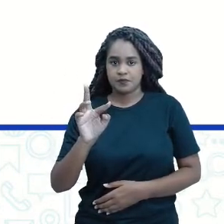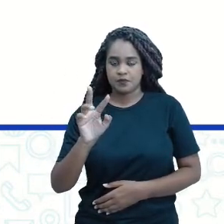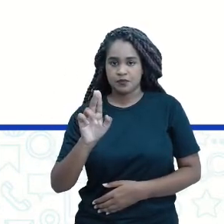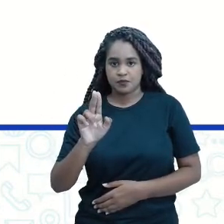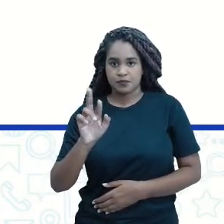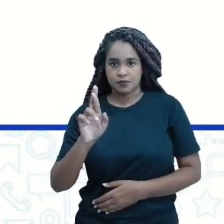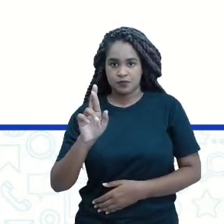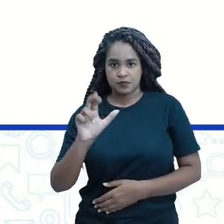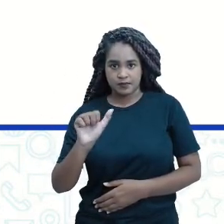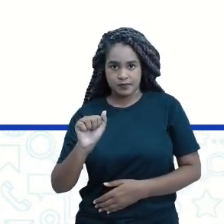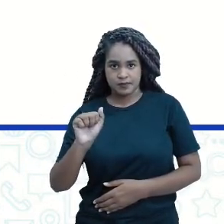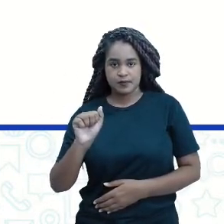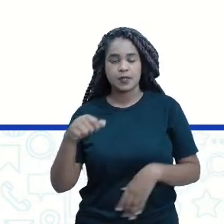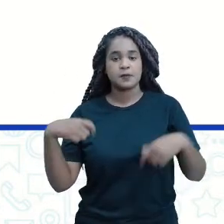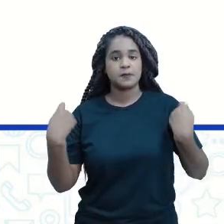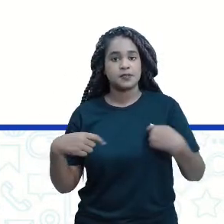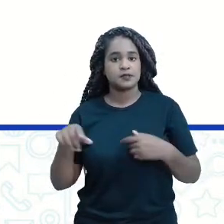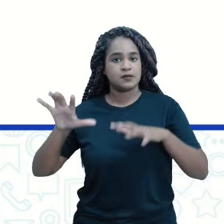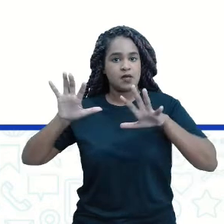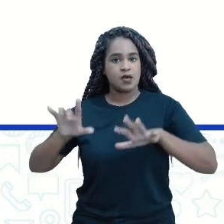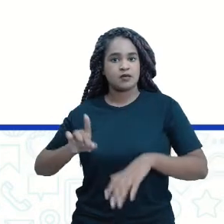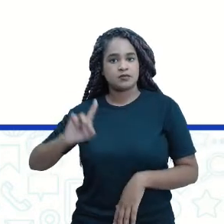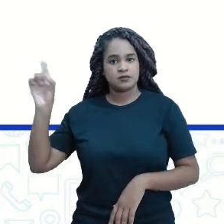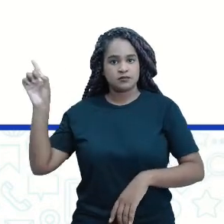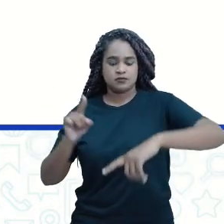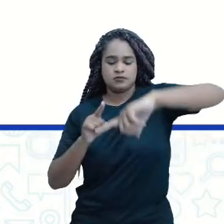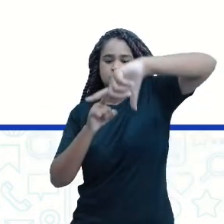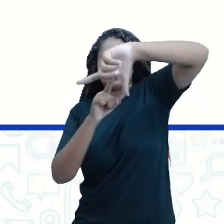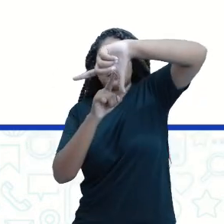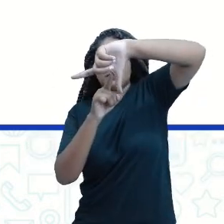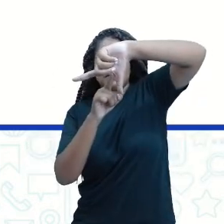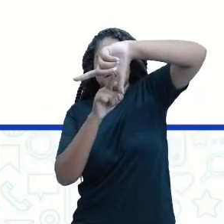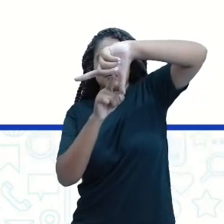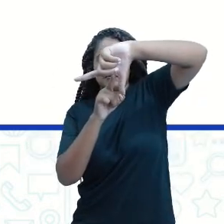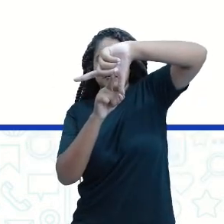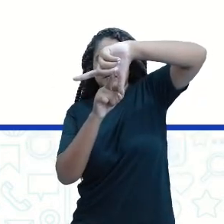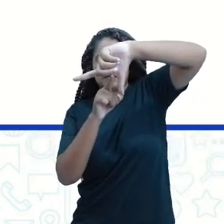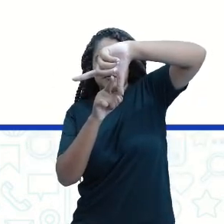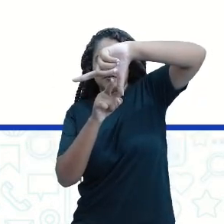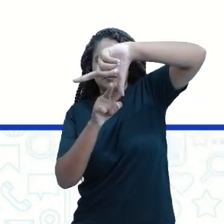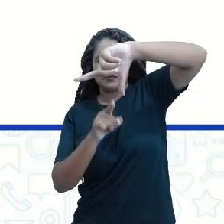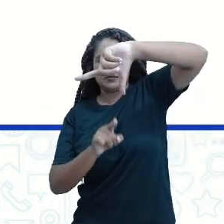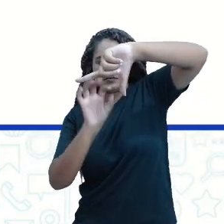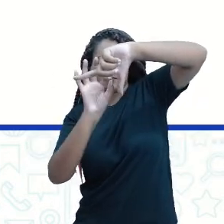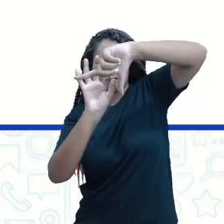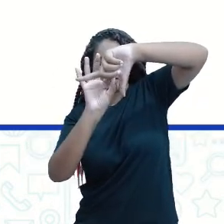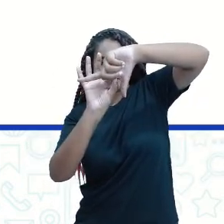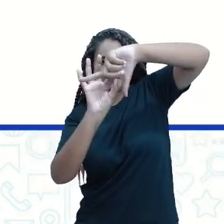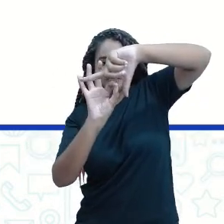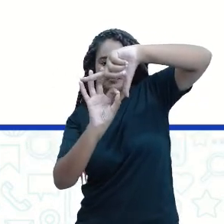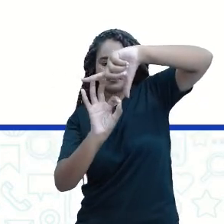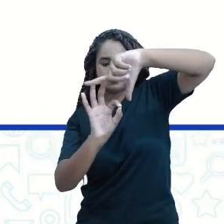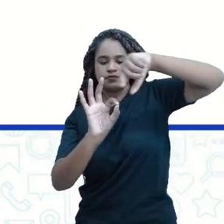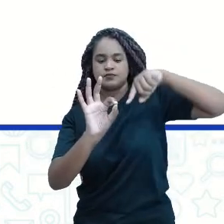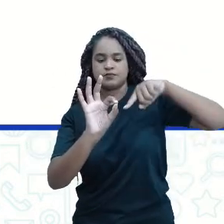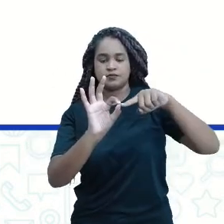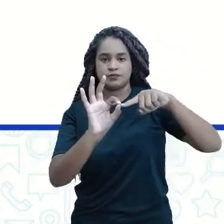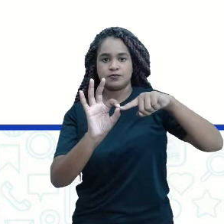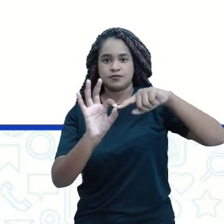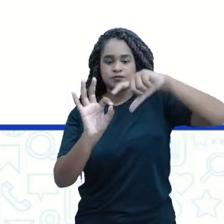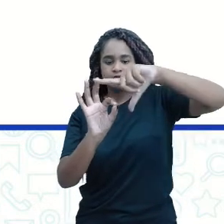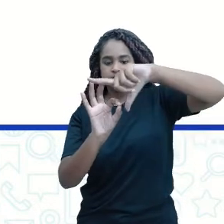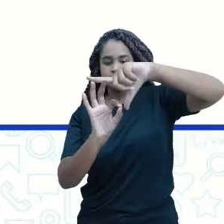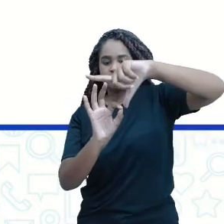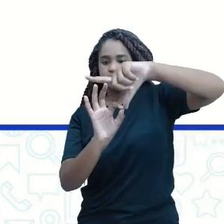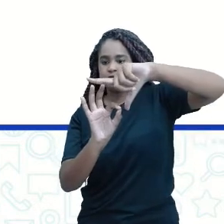jeito, ela vai ser dali daquele pontinho que forma o ângulo de 90 até um ponto aqui na nossa base, que a gente está utilizando a